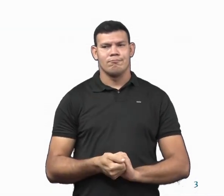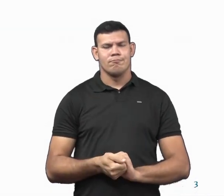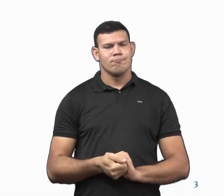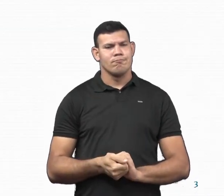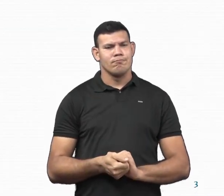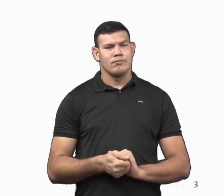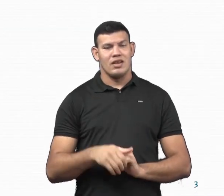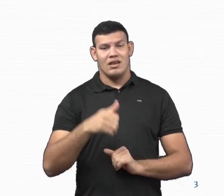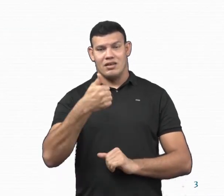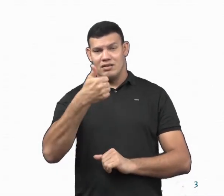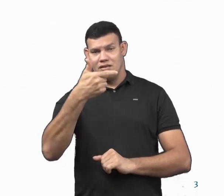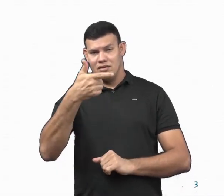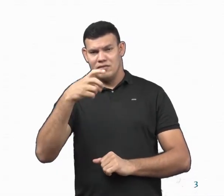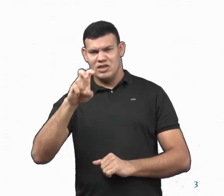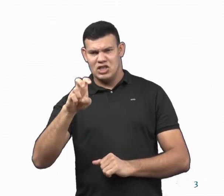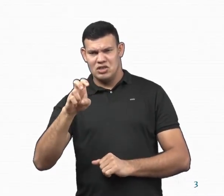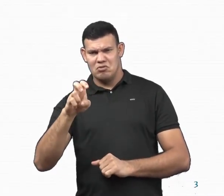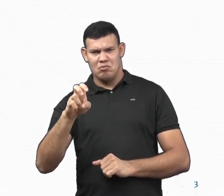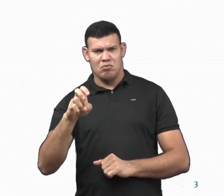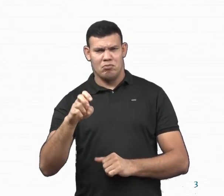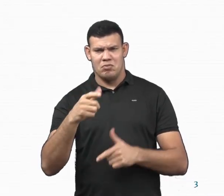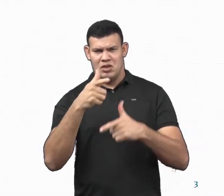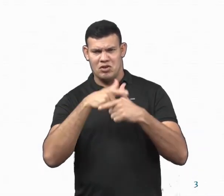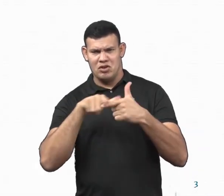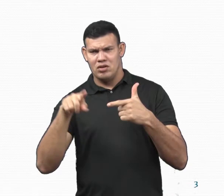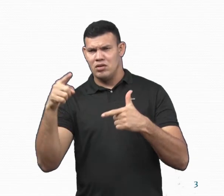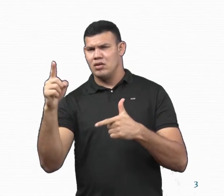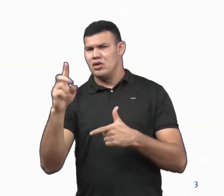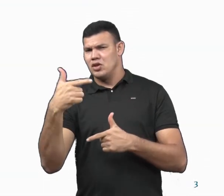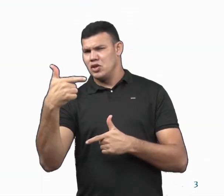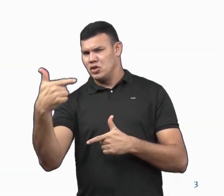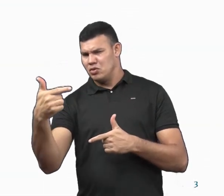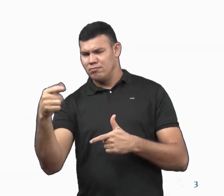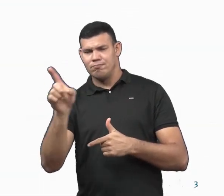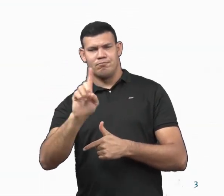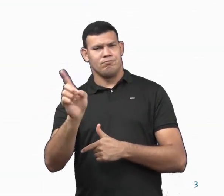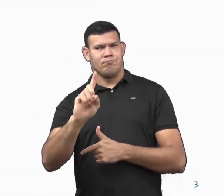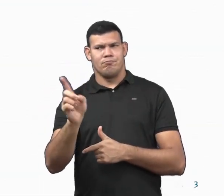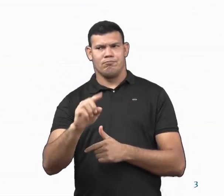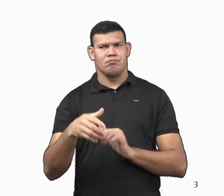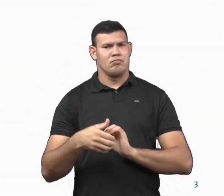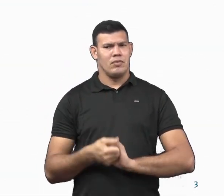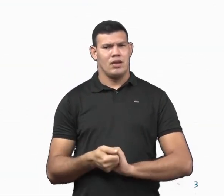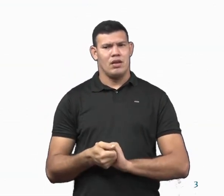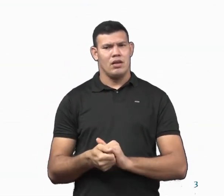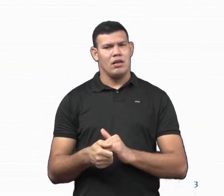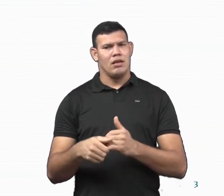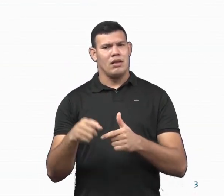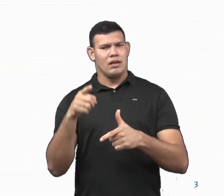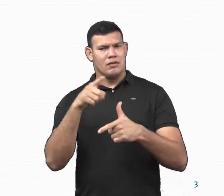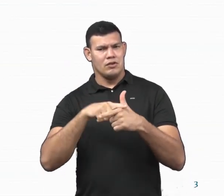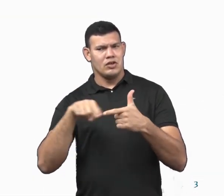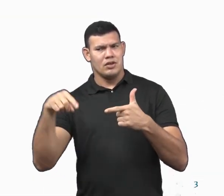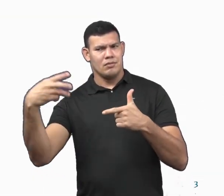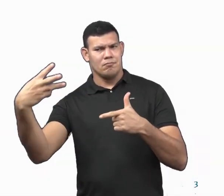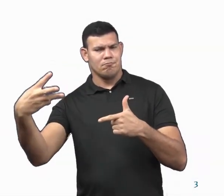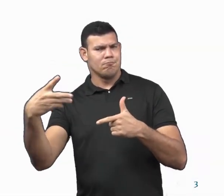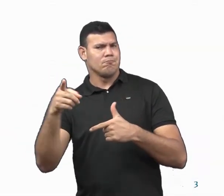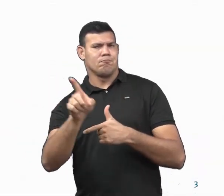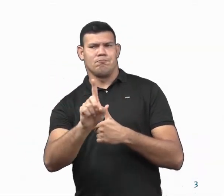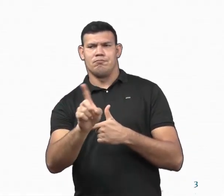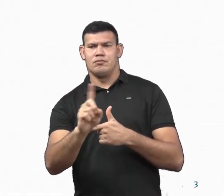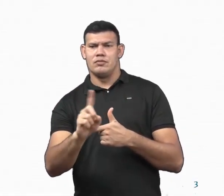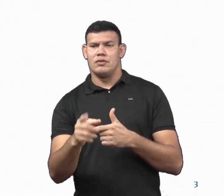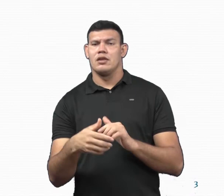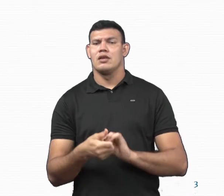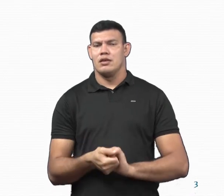ele não divide para 2, então eu vou para o próximo número primo, o 3, mas também não divide para 3. Então, eu vou dividir